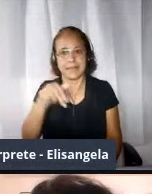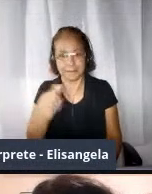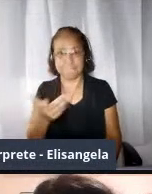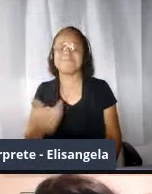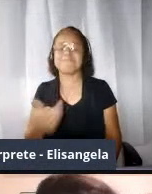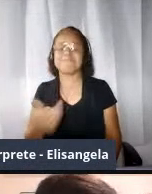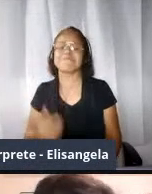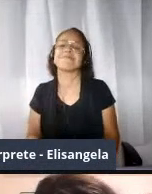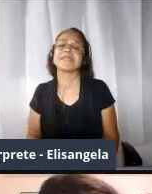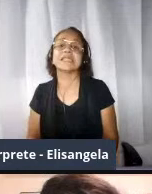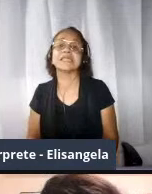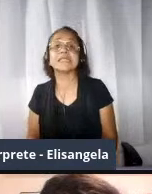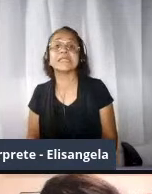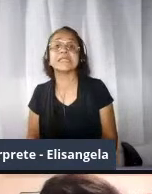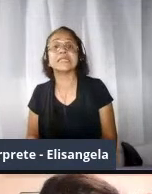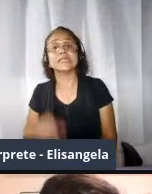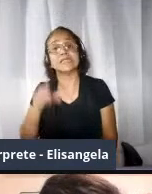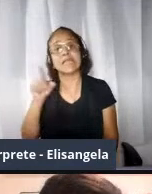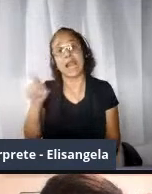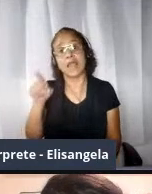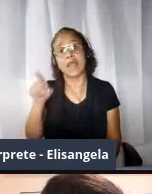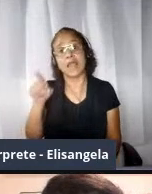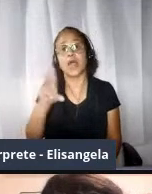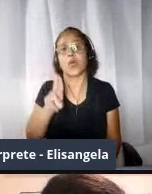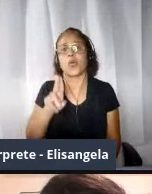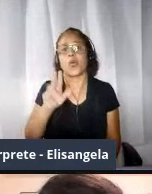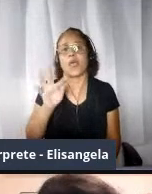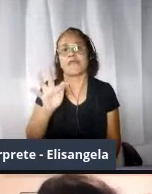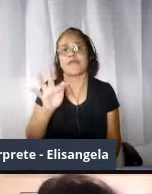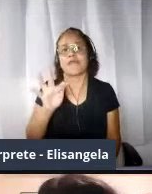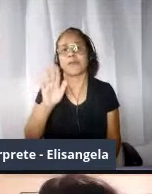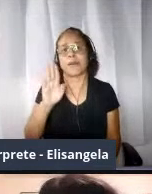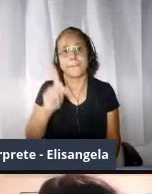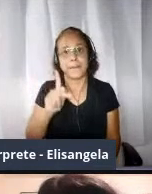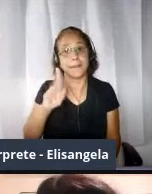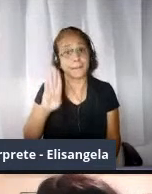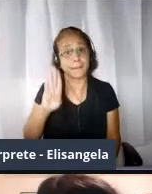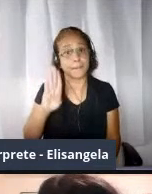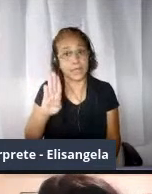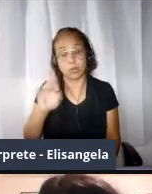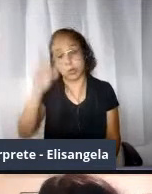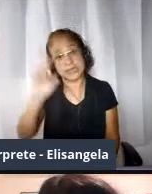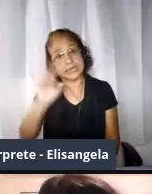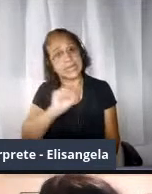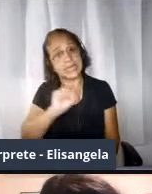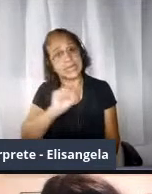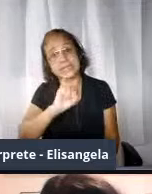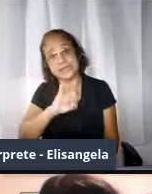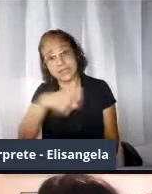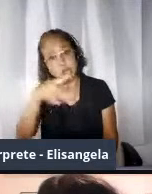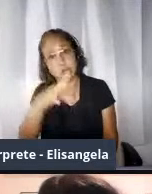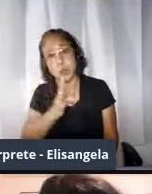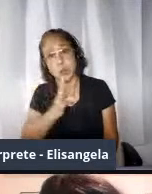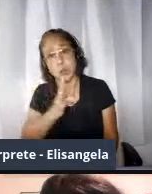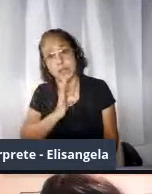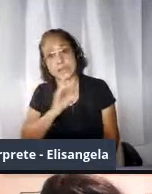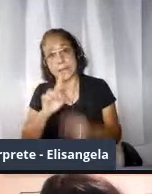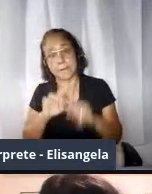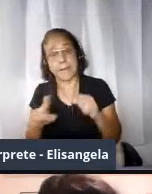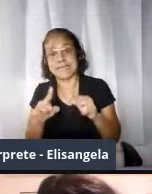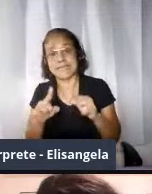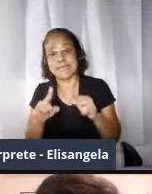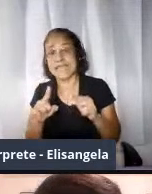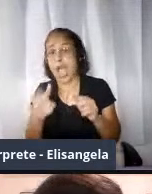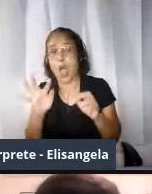E a UFPB, junto com a UFRJ e a UFPE, não sei se todo mundo sabe, eram as últimas que não tinham cotas. Desde 2003,